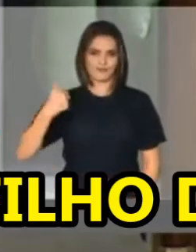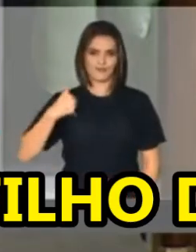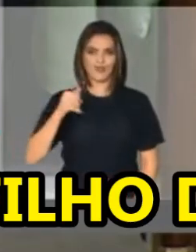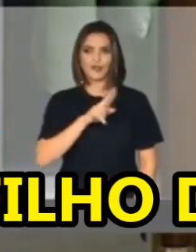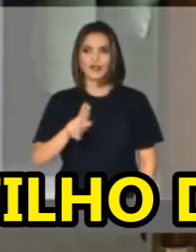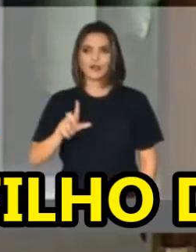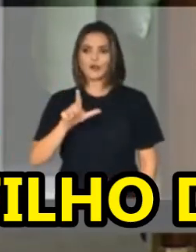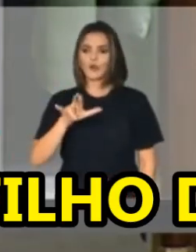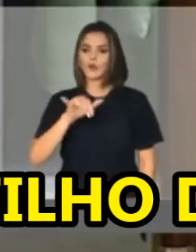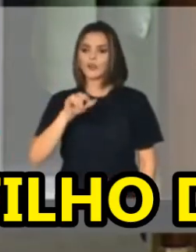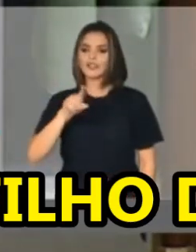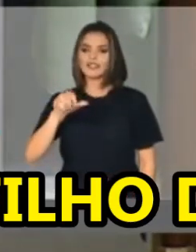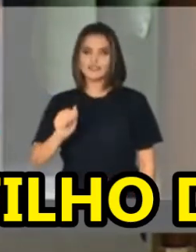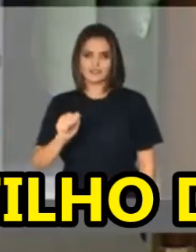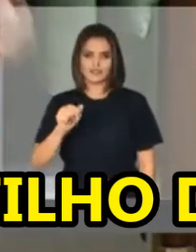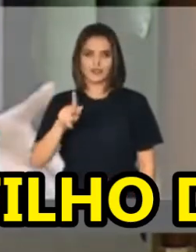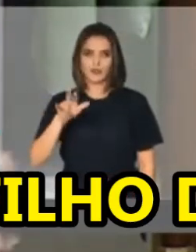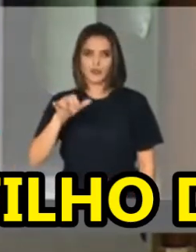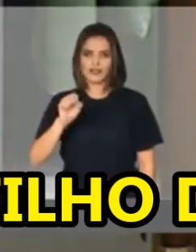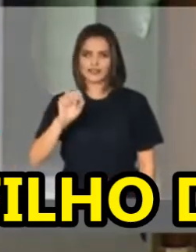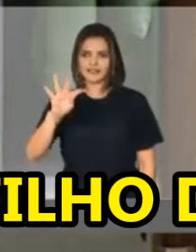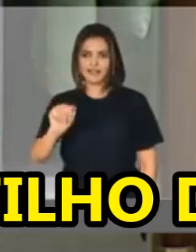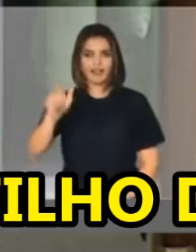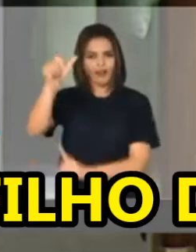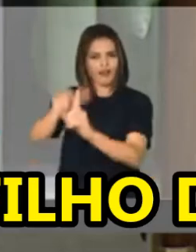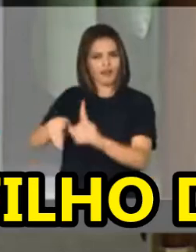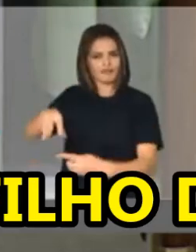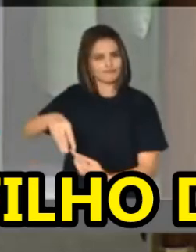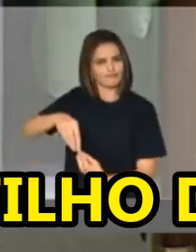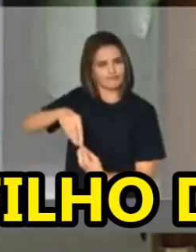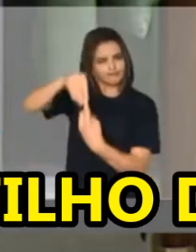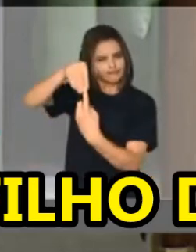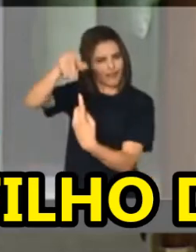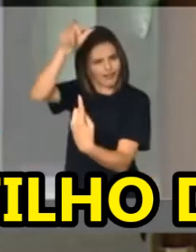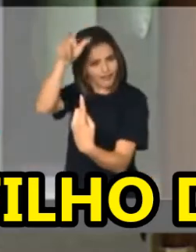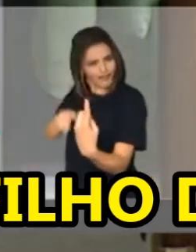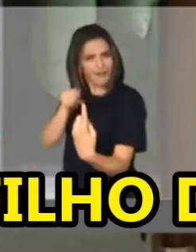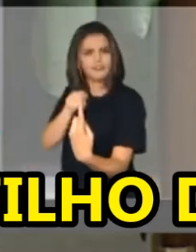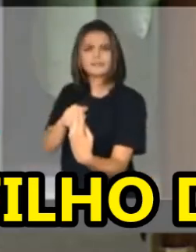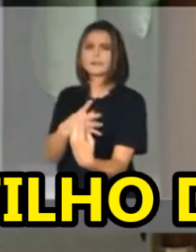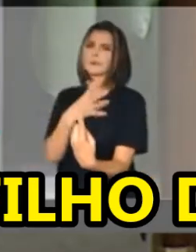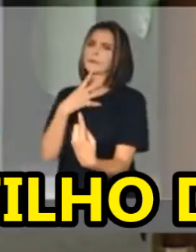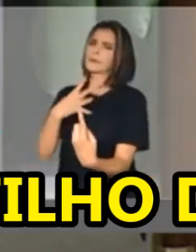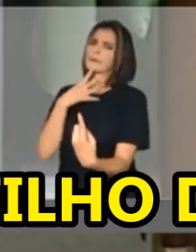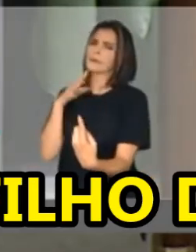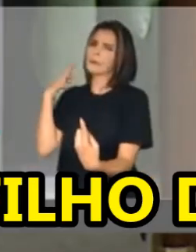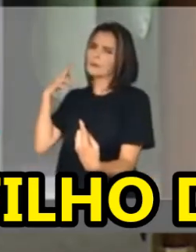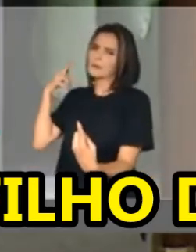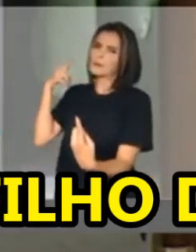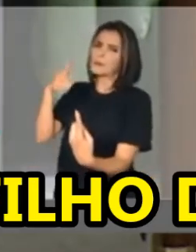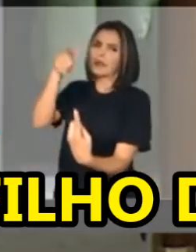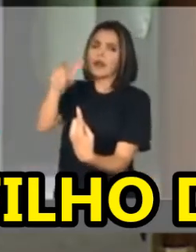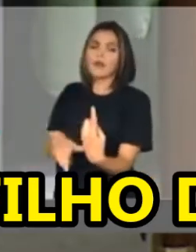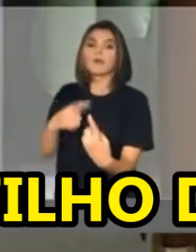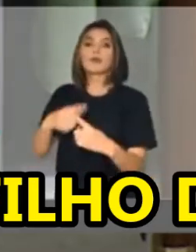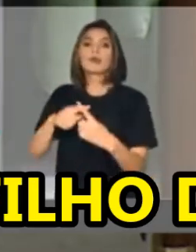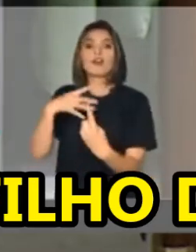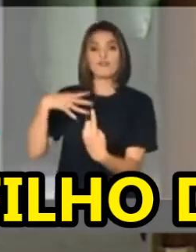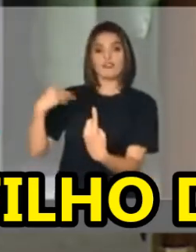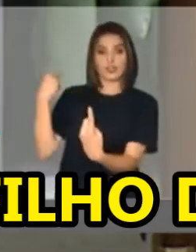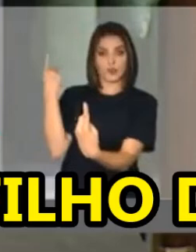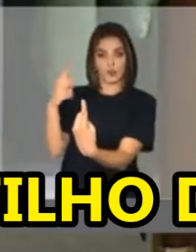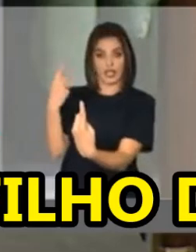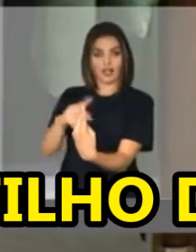Luisa Cuesta, que foi uma grande liderança em nome dos desaparecidos políticos, que perdeu seu filho